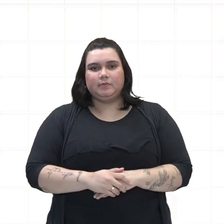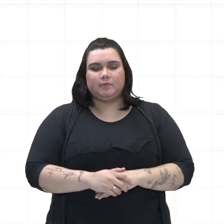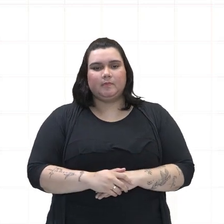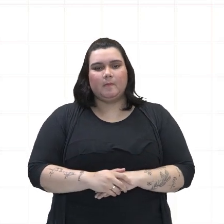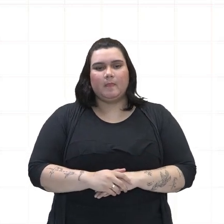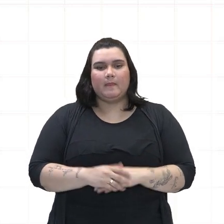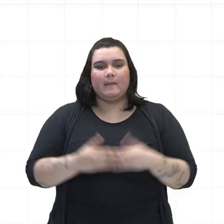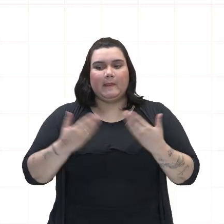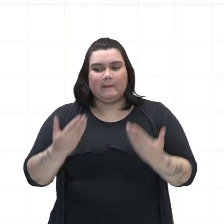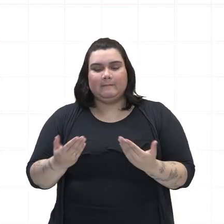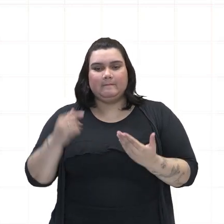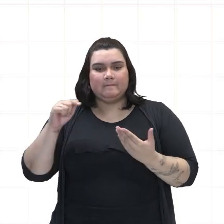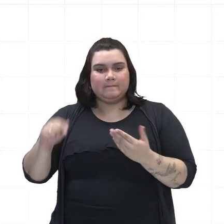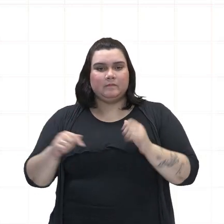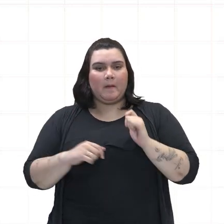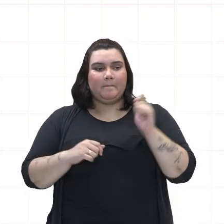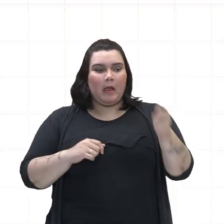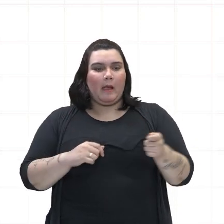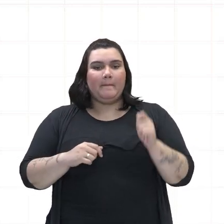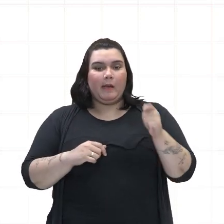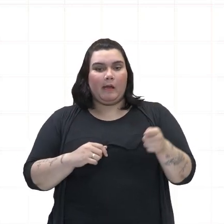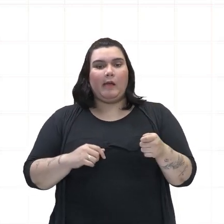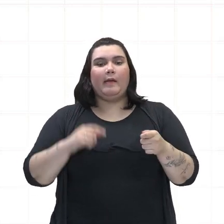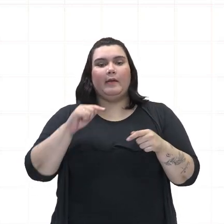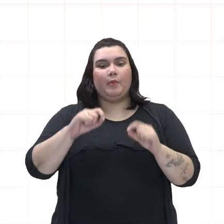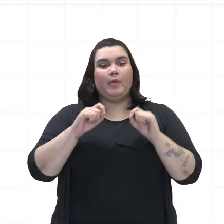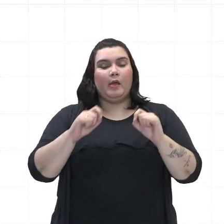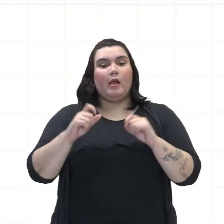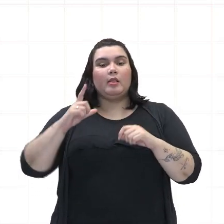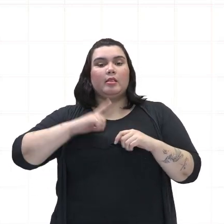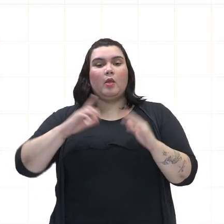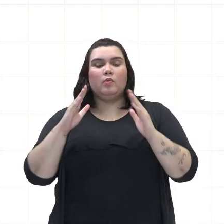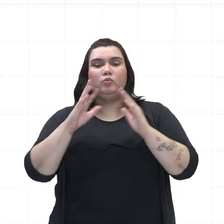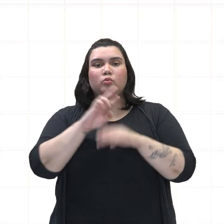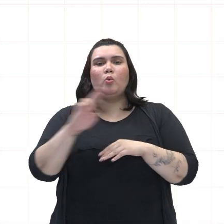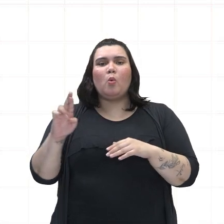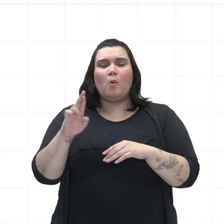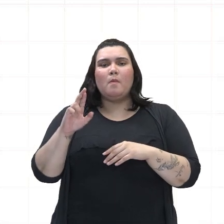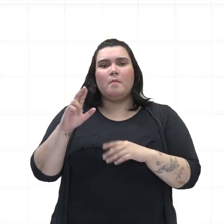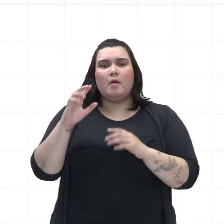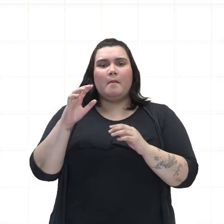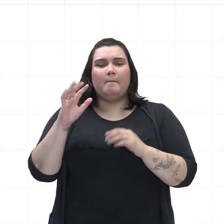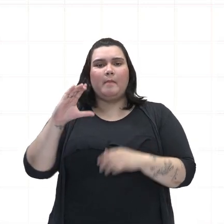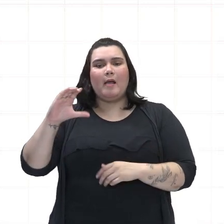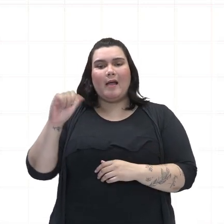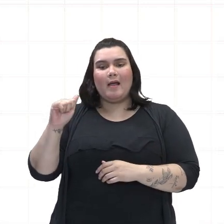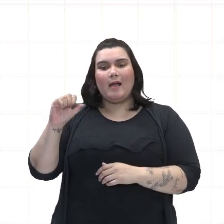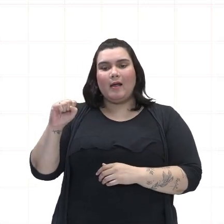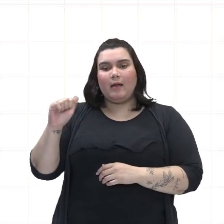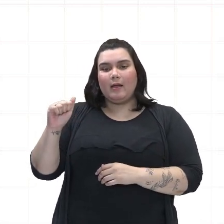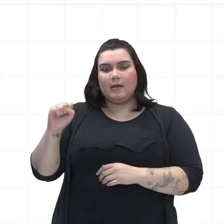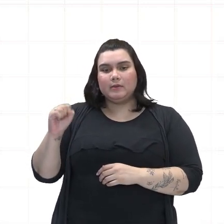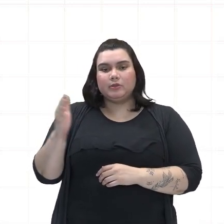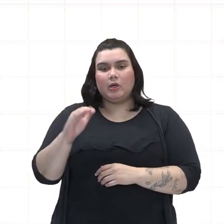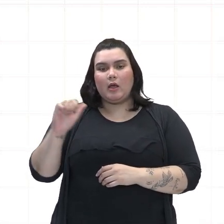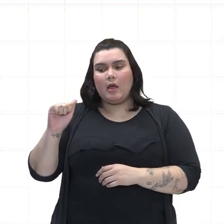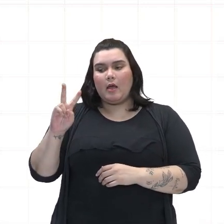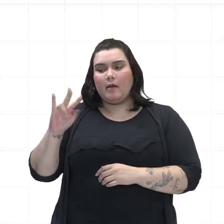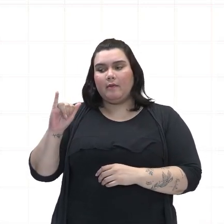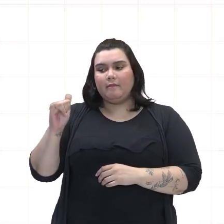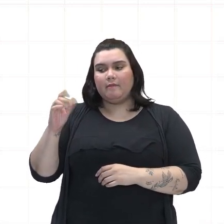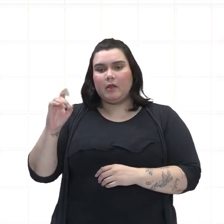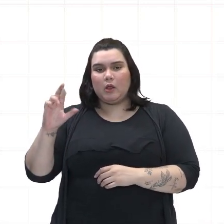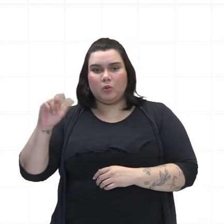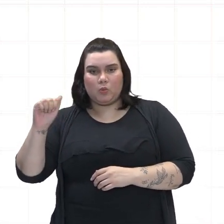esse látex que chega até as casas aviadoras em Manaus e Belém na época, que são enviados para o mercado externo para fornecer para onde?